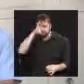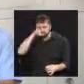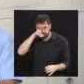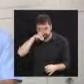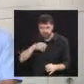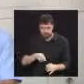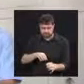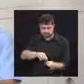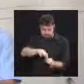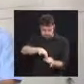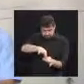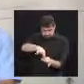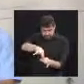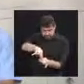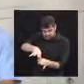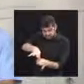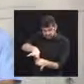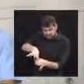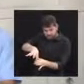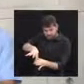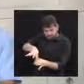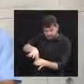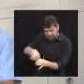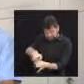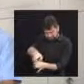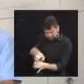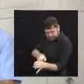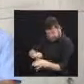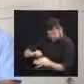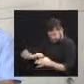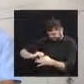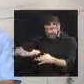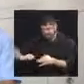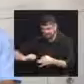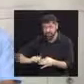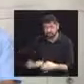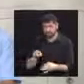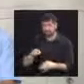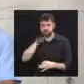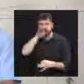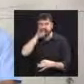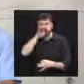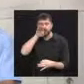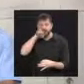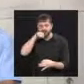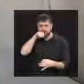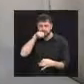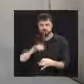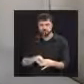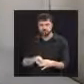aqui. Esse é o meu limite. Certo? Tá com ela. Tira a língua do céu da boca agora.